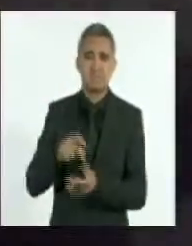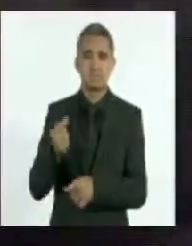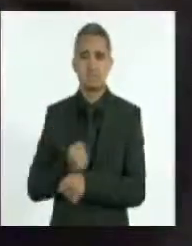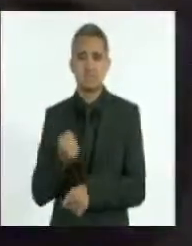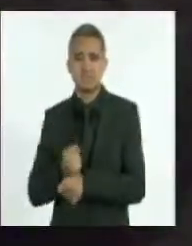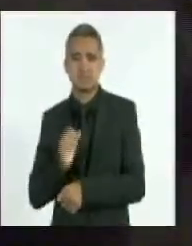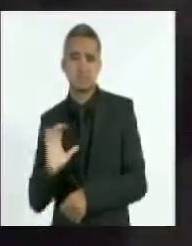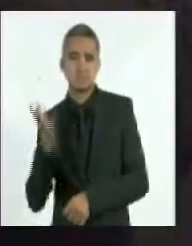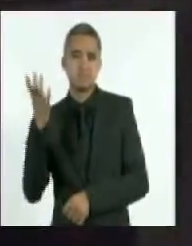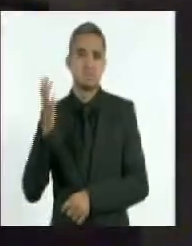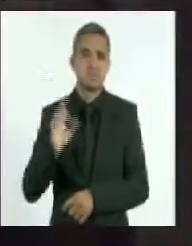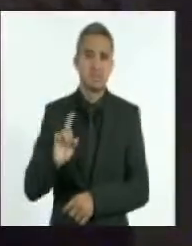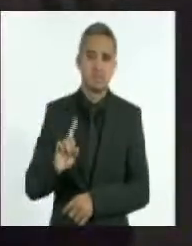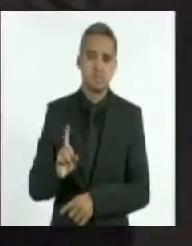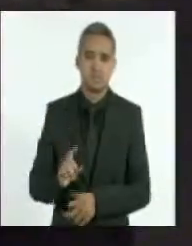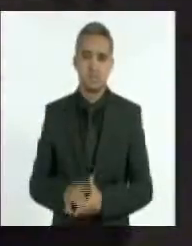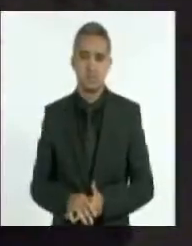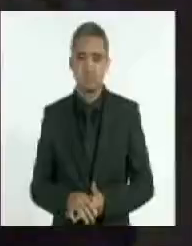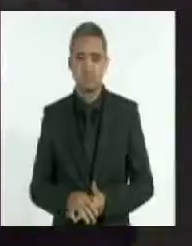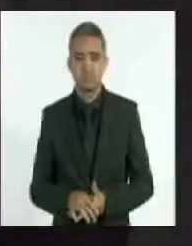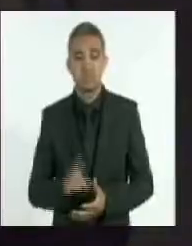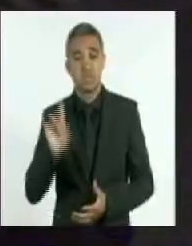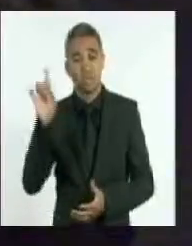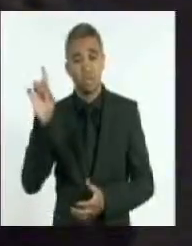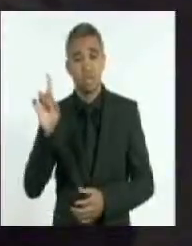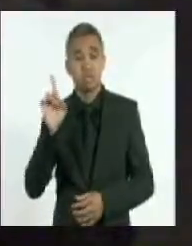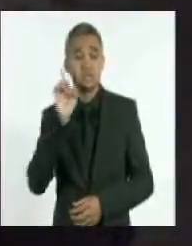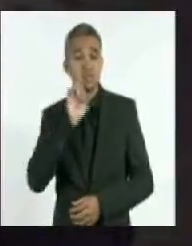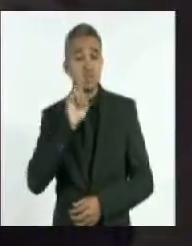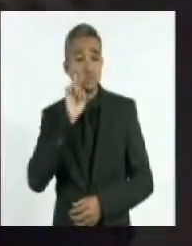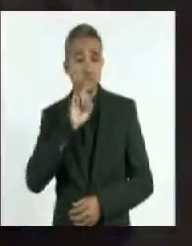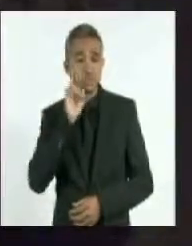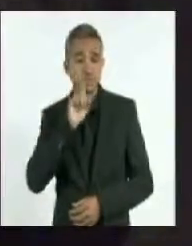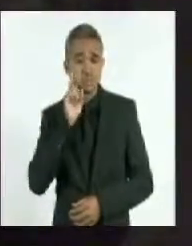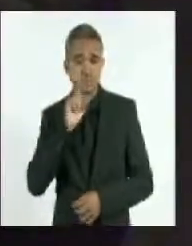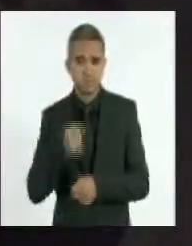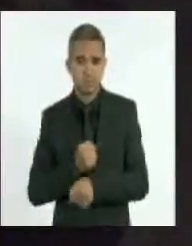refinaria última, construída nos Estados Unidos naquela época,